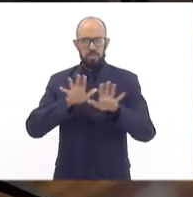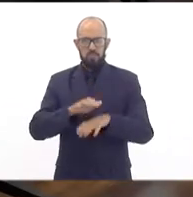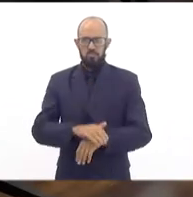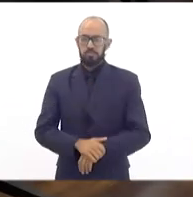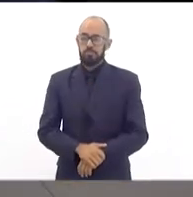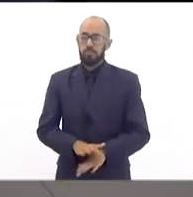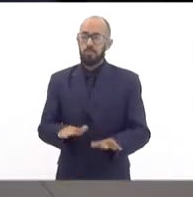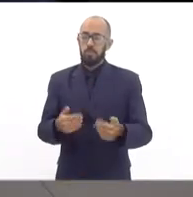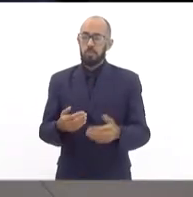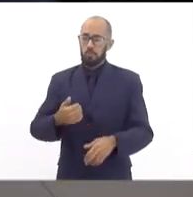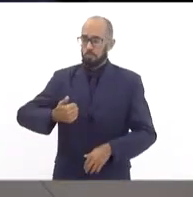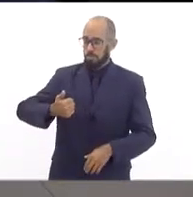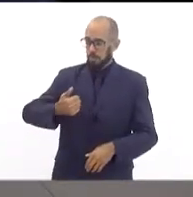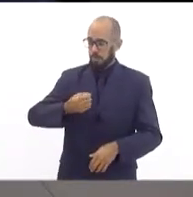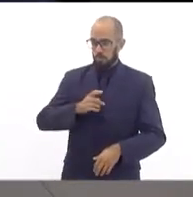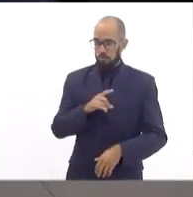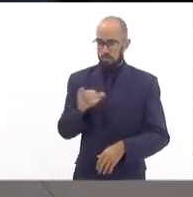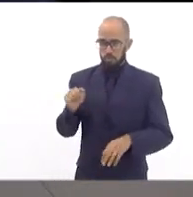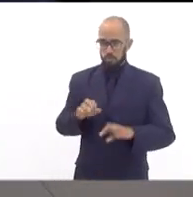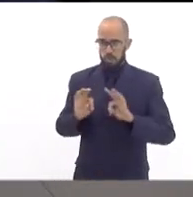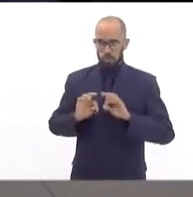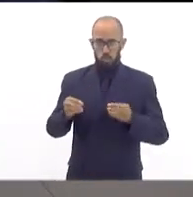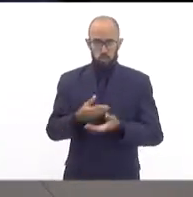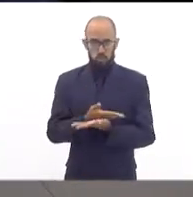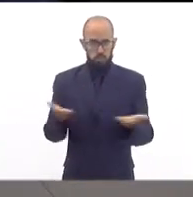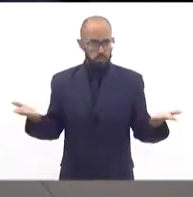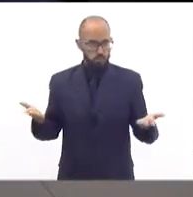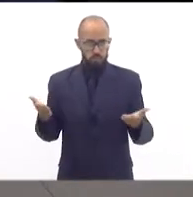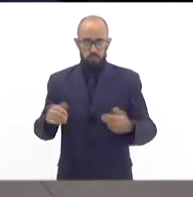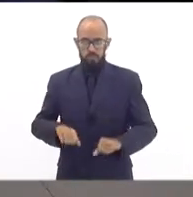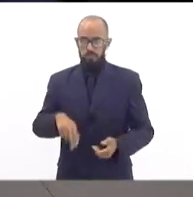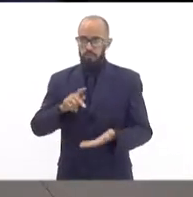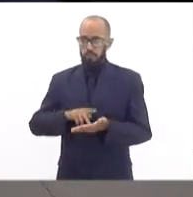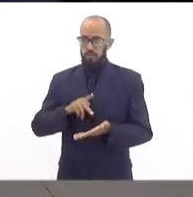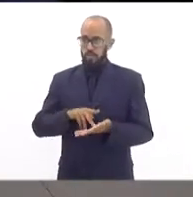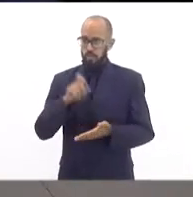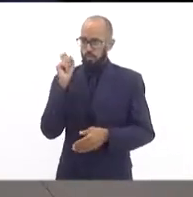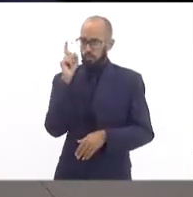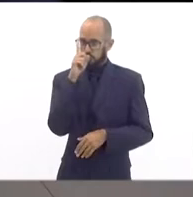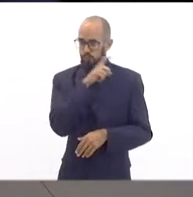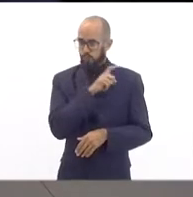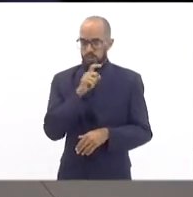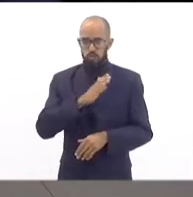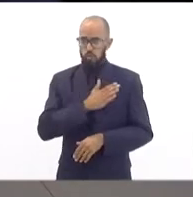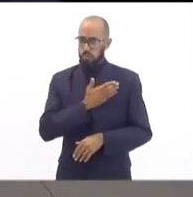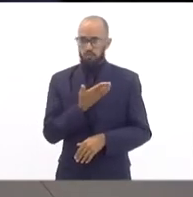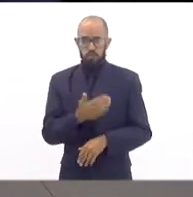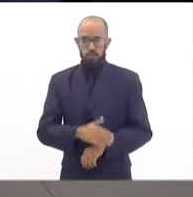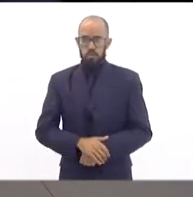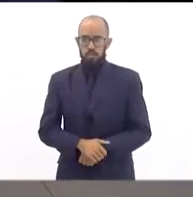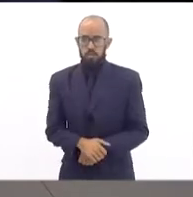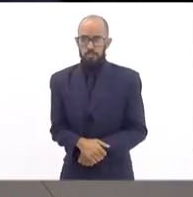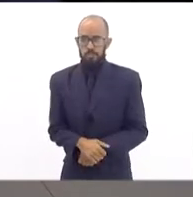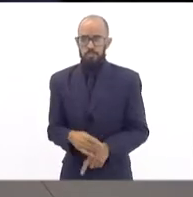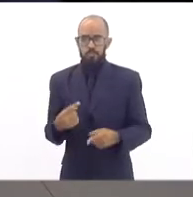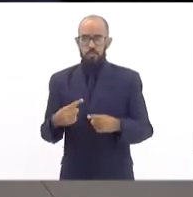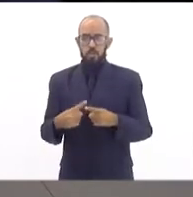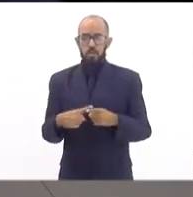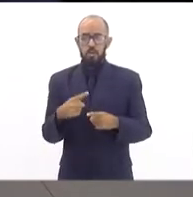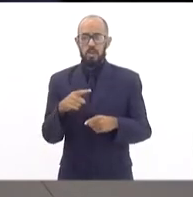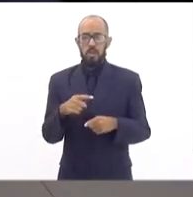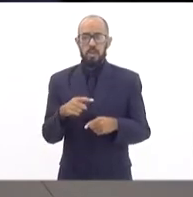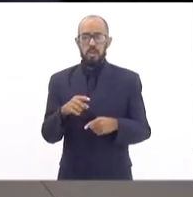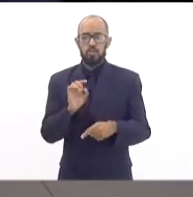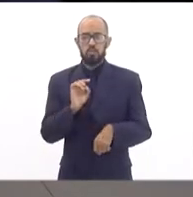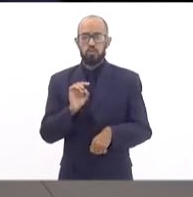Bom, primeiramente, bom dia a todos. E realmente é uma dificuldade muito grande, na qual só